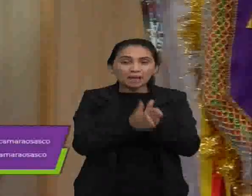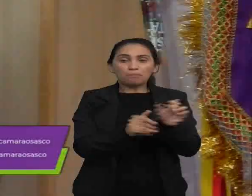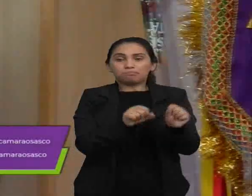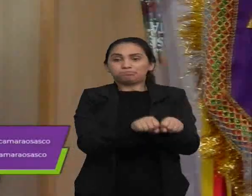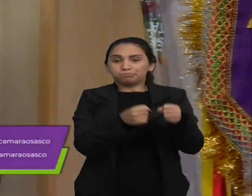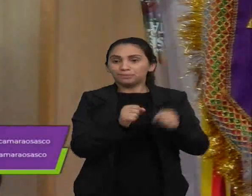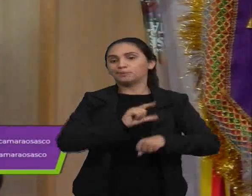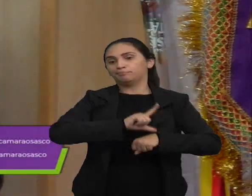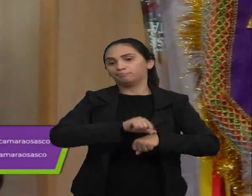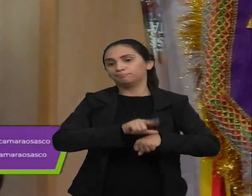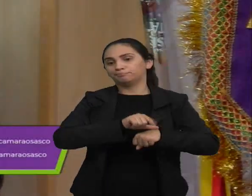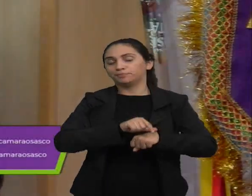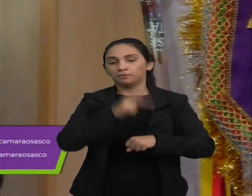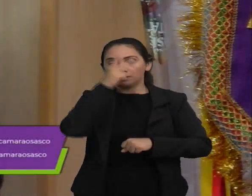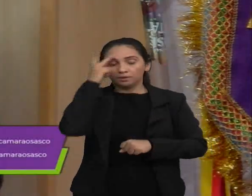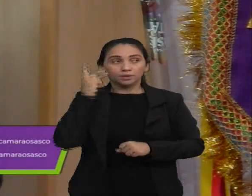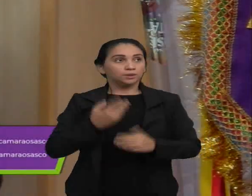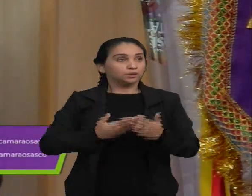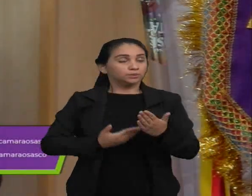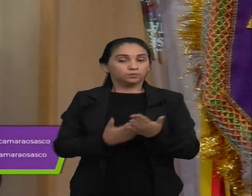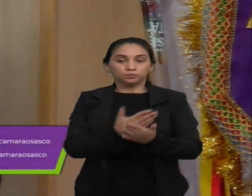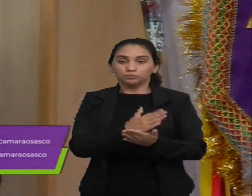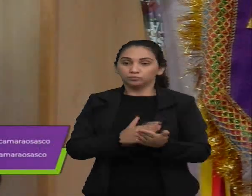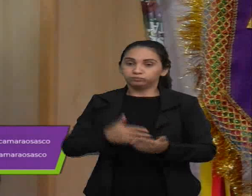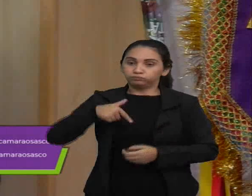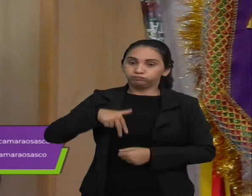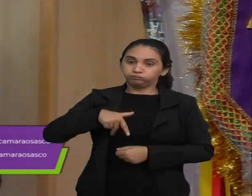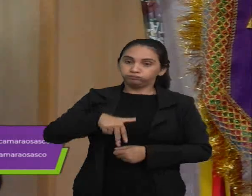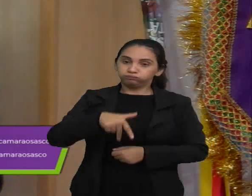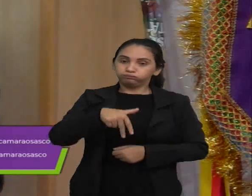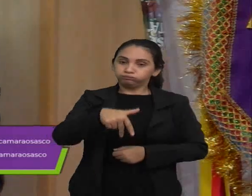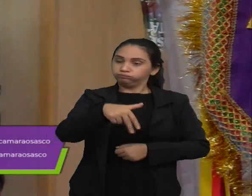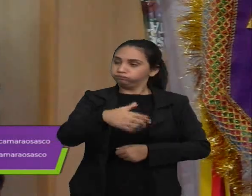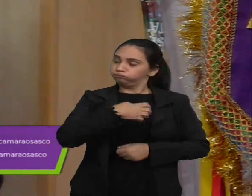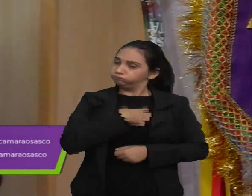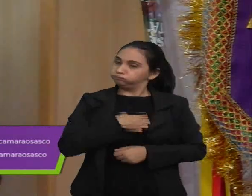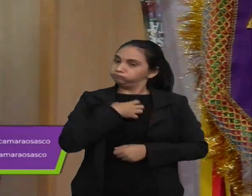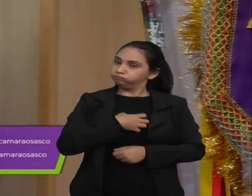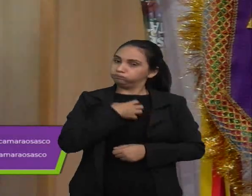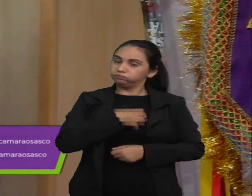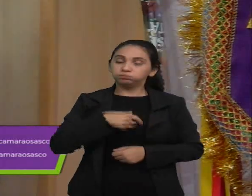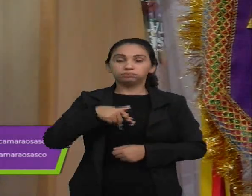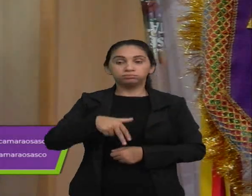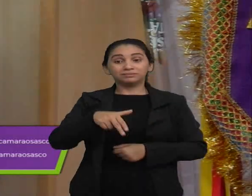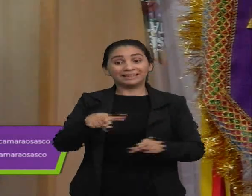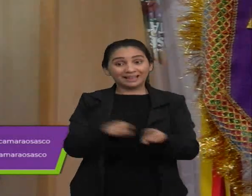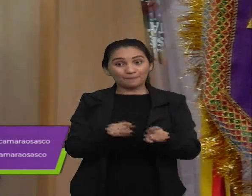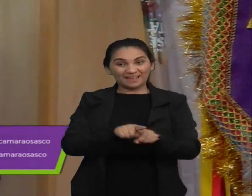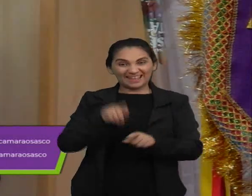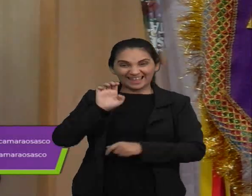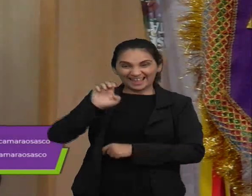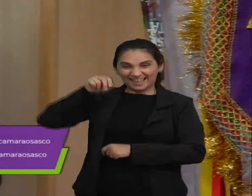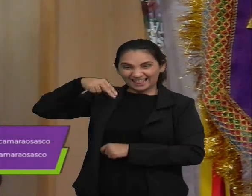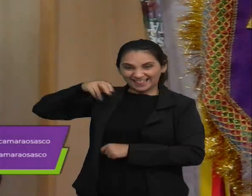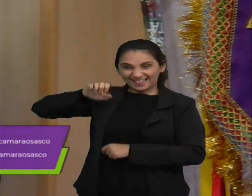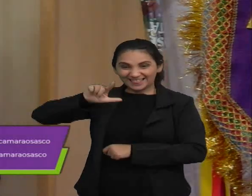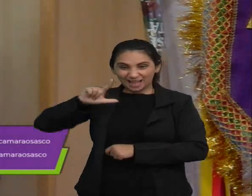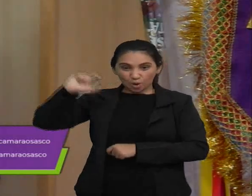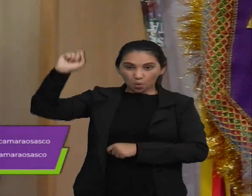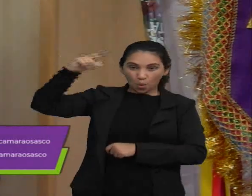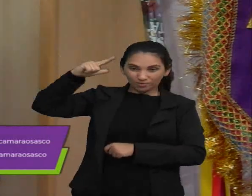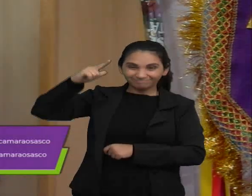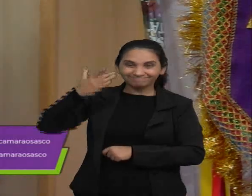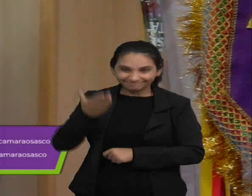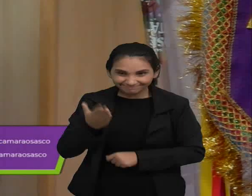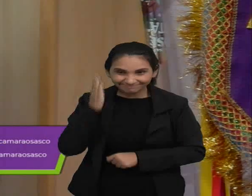dia um atraso, e os passageiros andando a pé nos trilhos. A privatização da Enel. A Enel não atende governo,